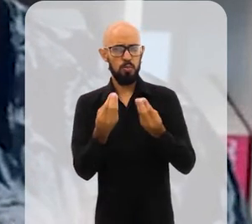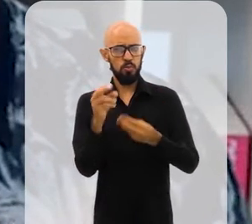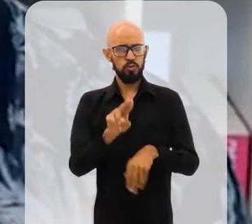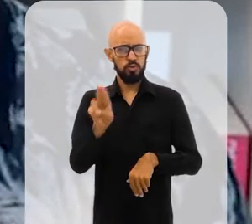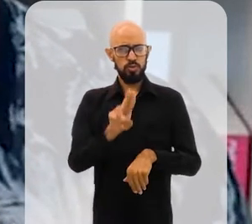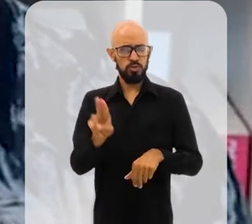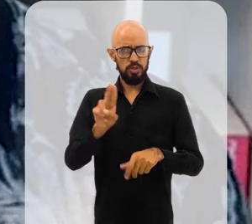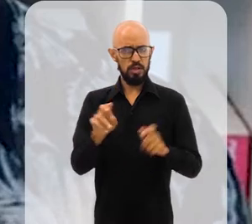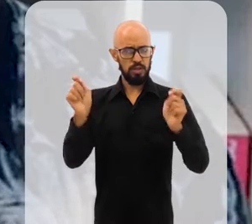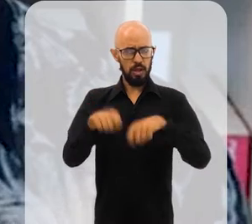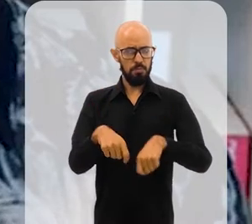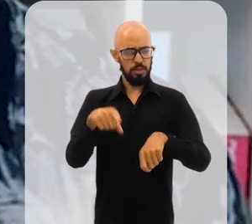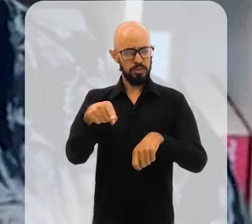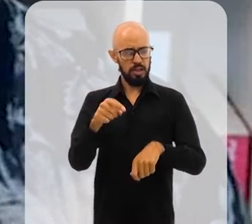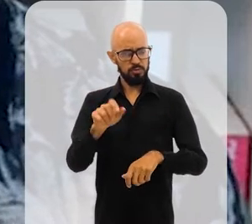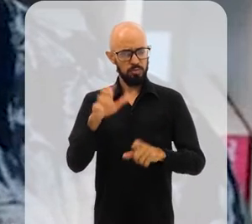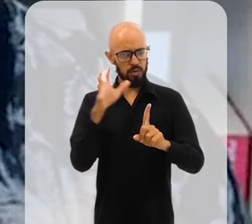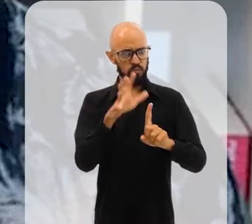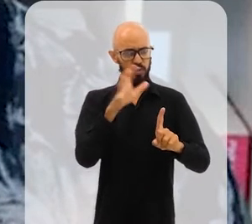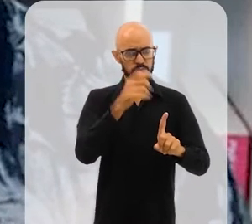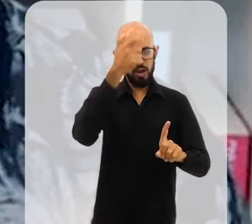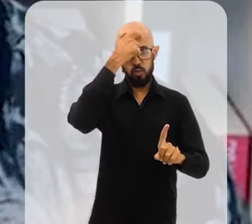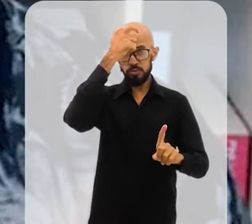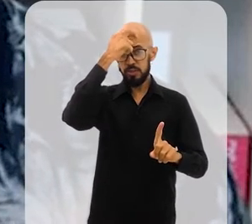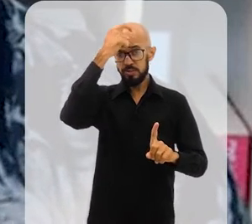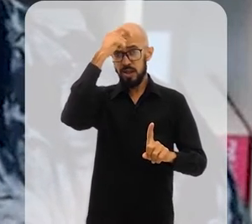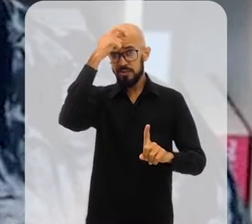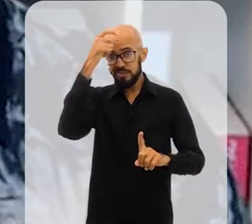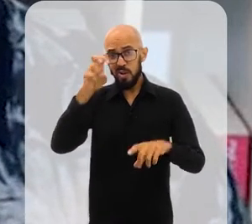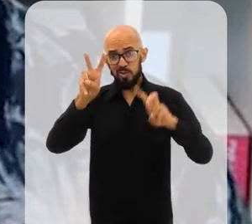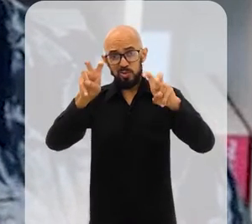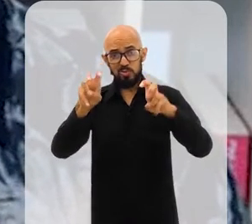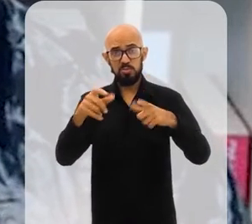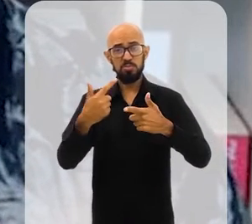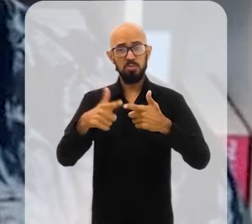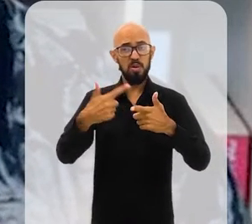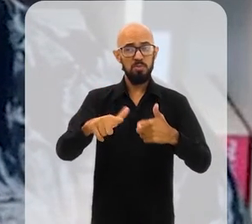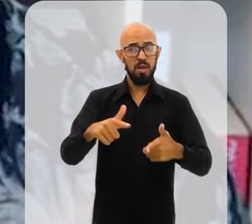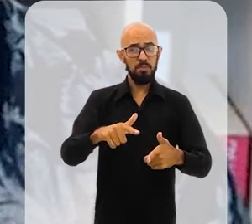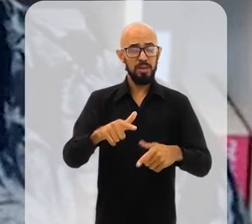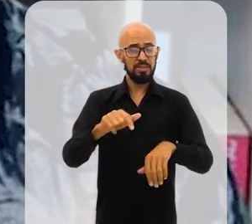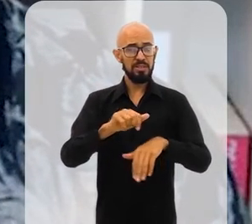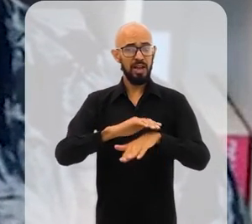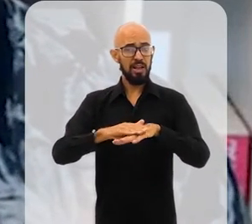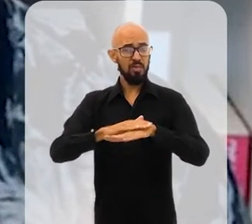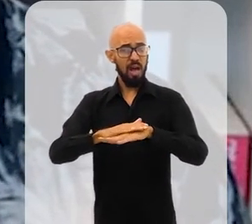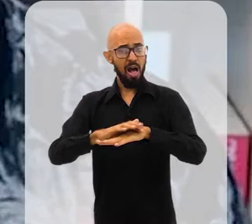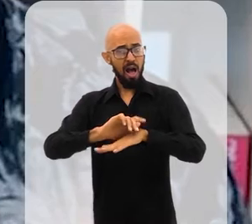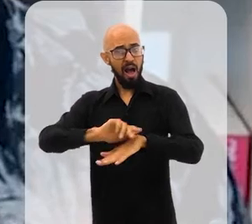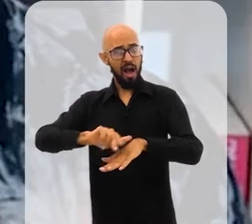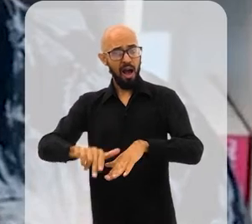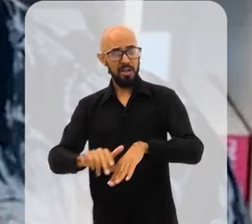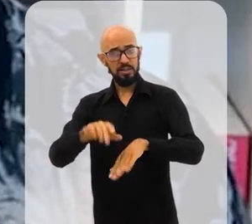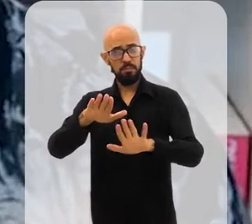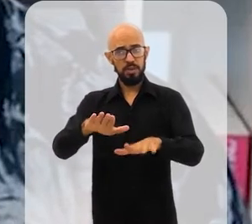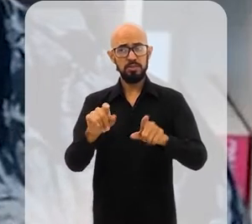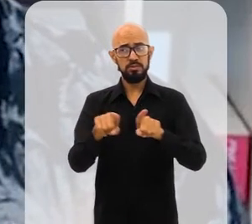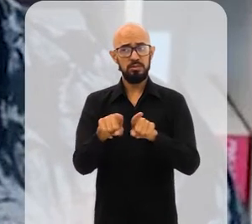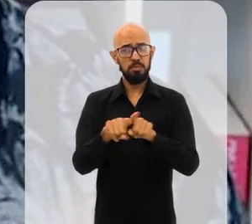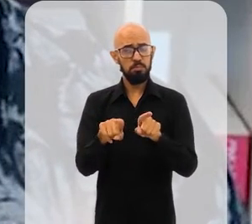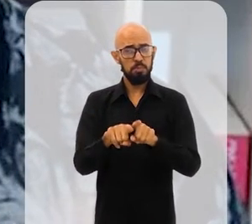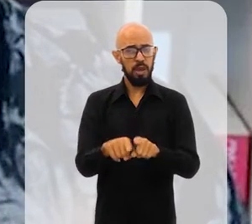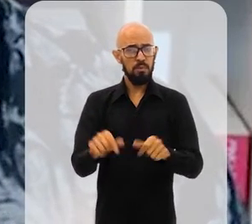Como usar esses recursos não apenas para conscientizar a população sobre os problemas ligados à raça, mas também para